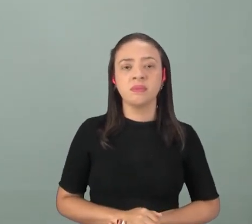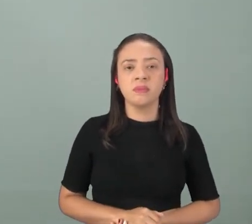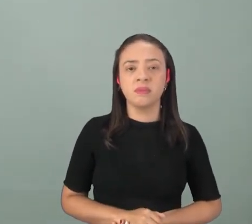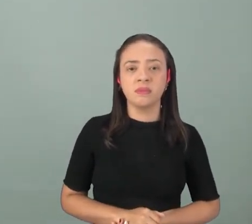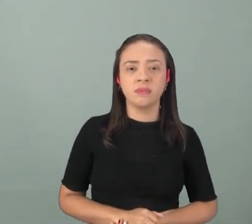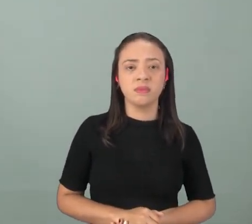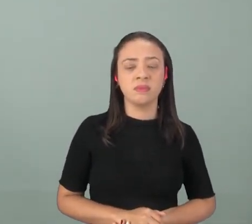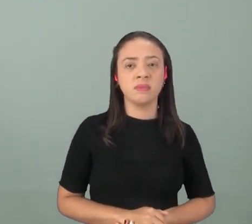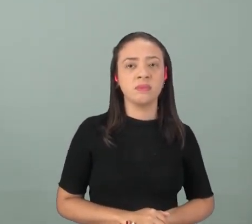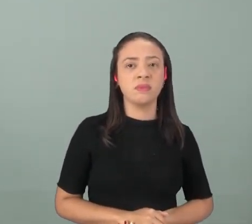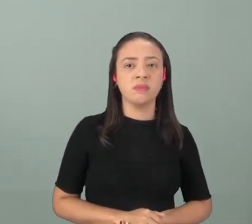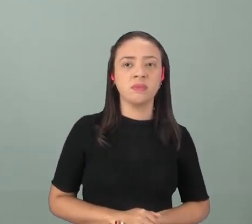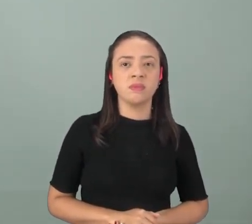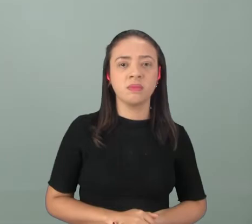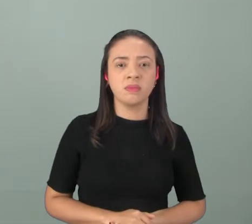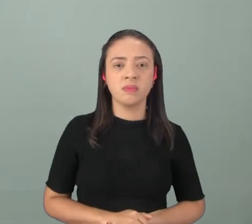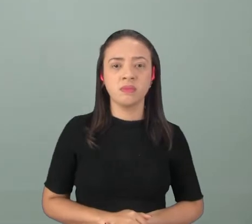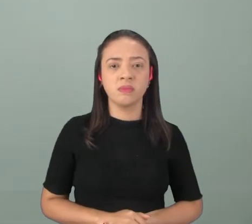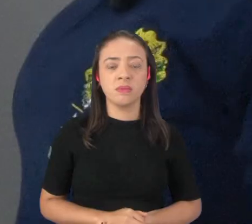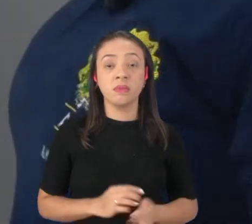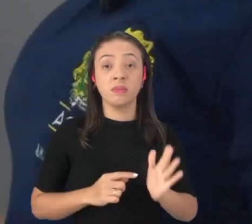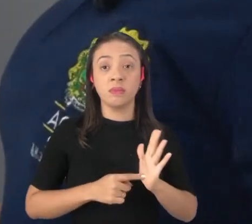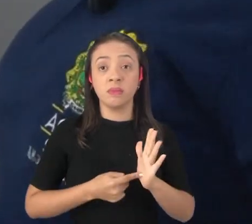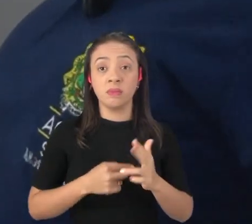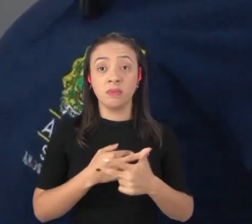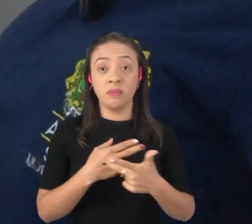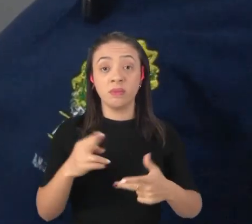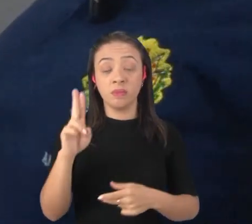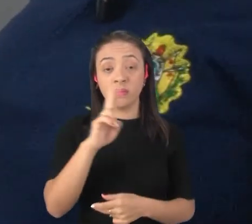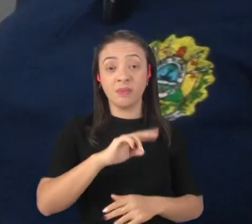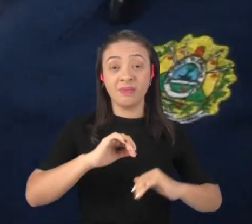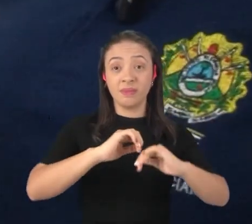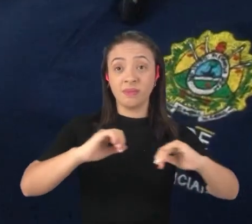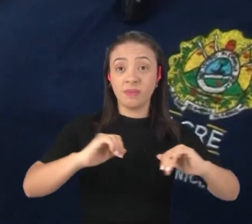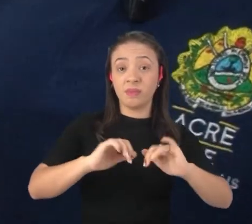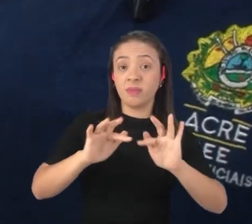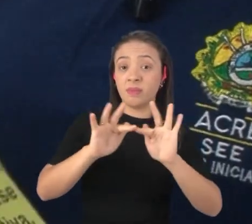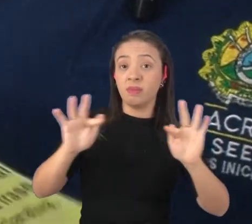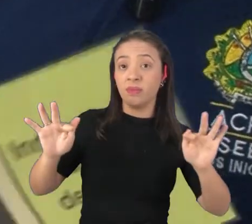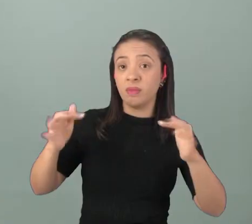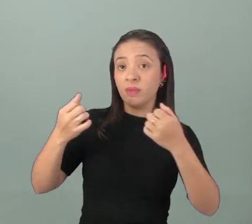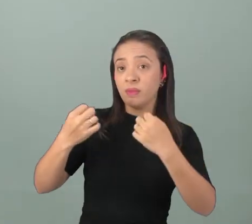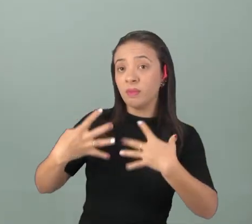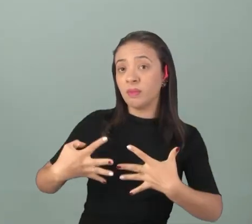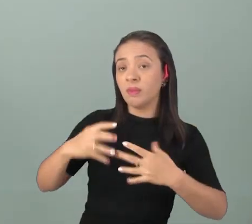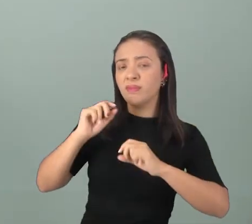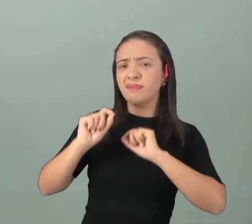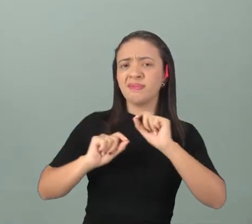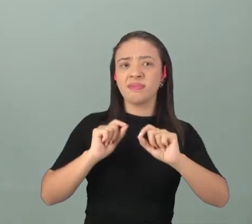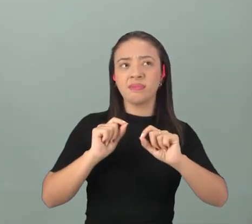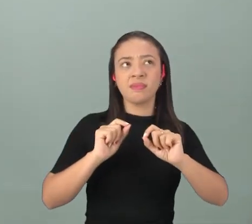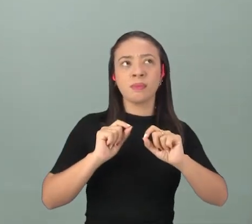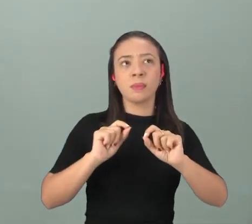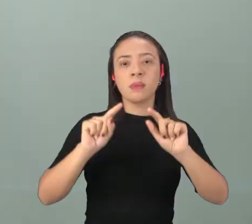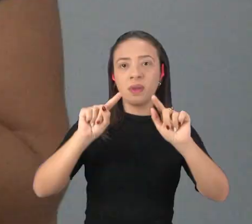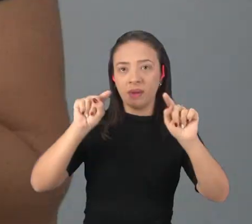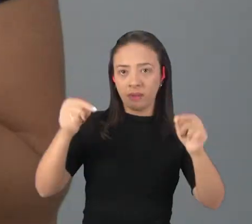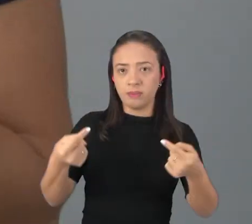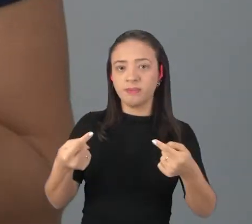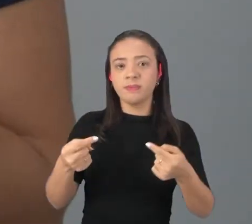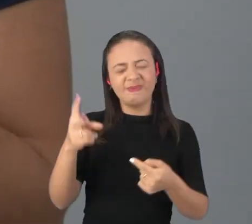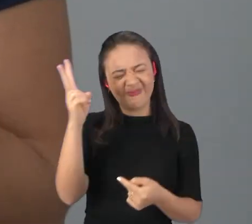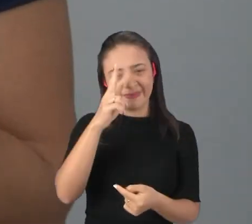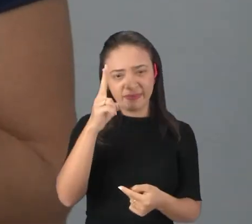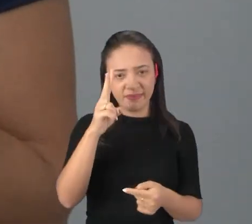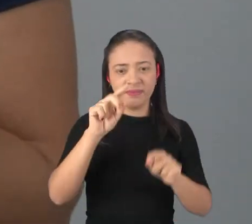Vou montando vários quebra-cabeças. E o sinal que eu uso para isolar frases intercaladas ou explicativos é o parêntese que nós vimos. Lembra